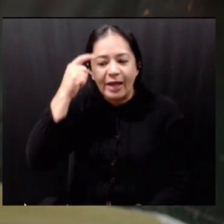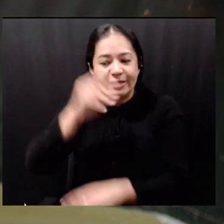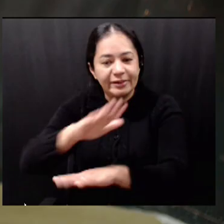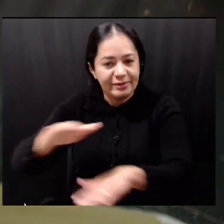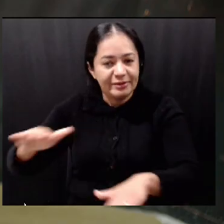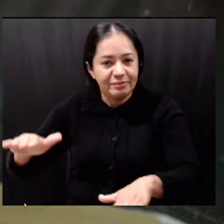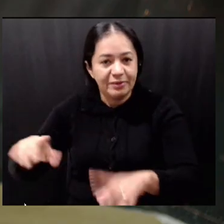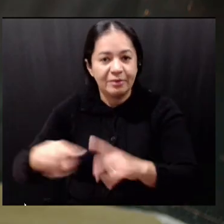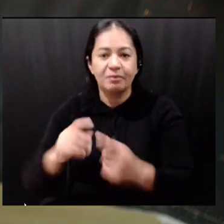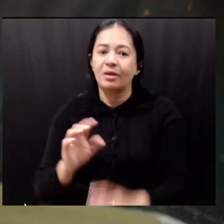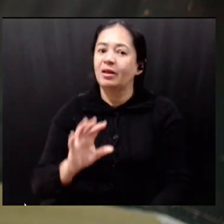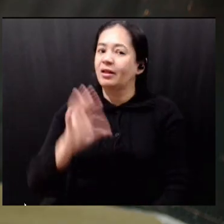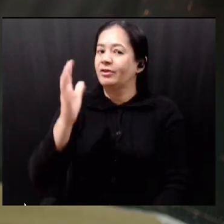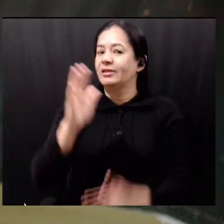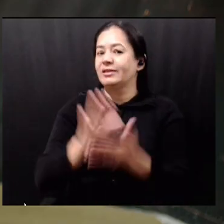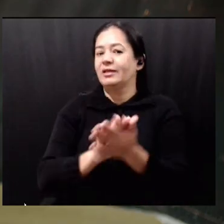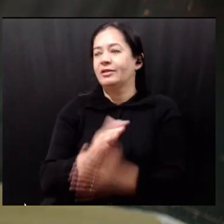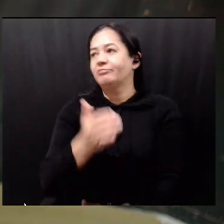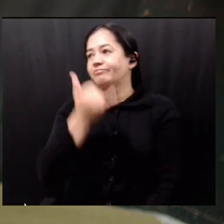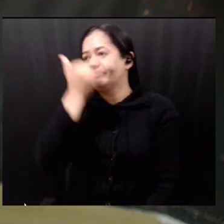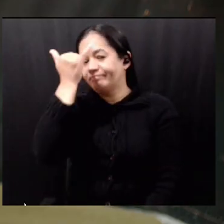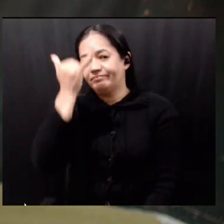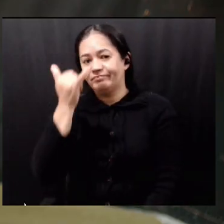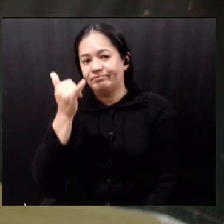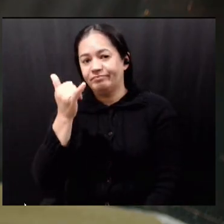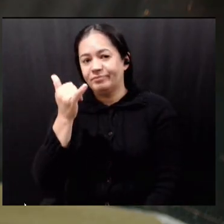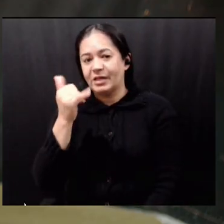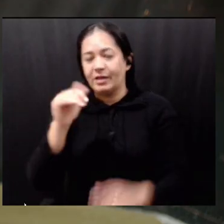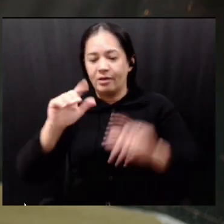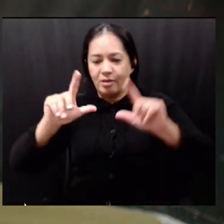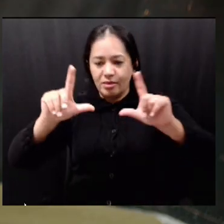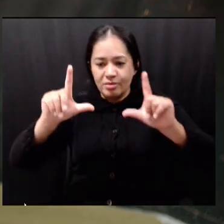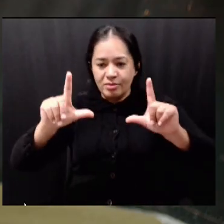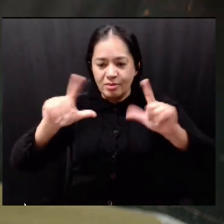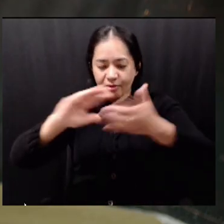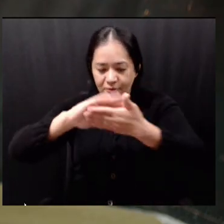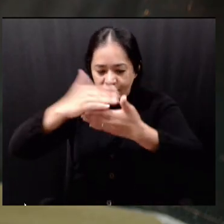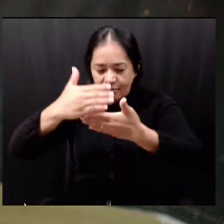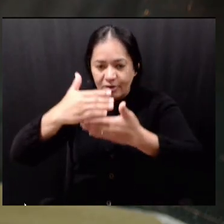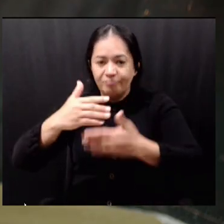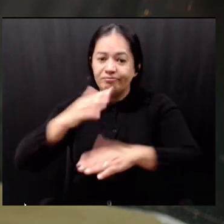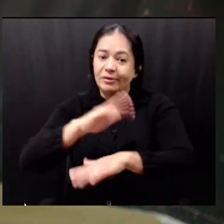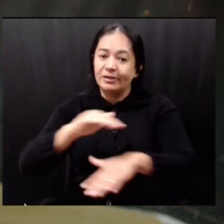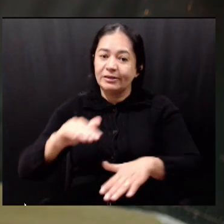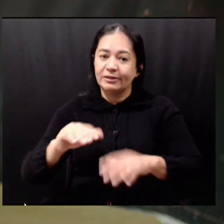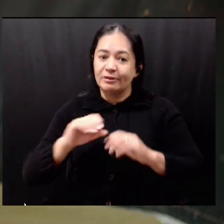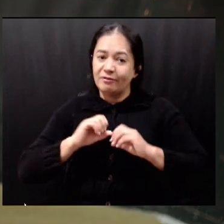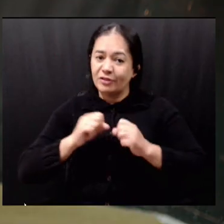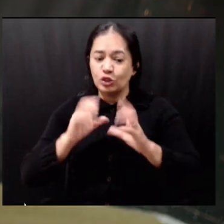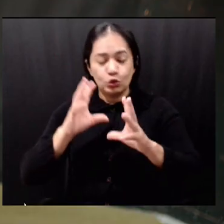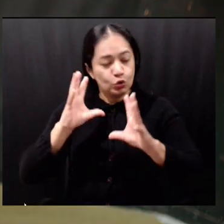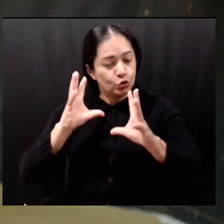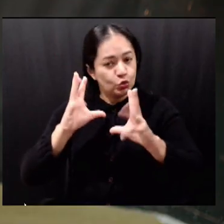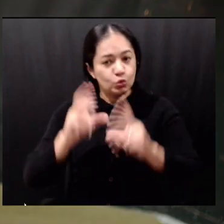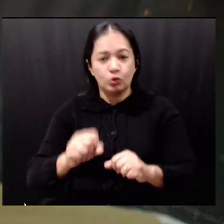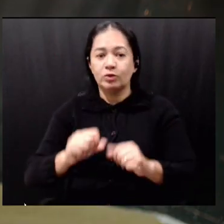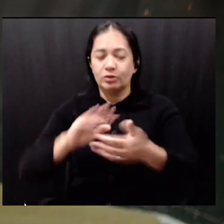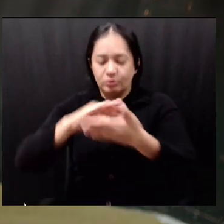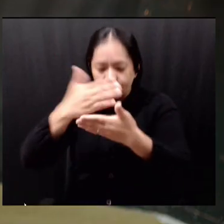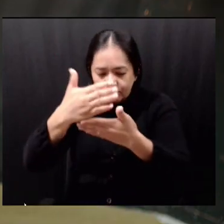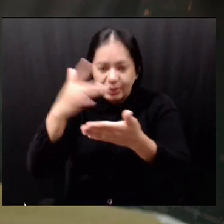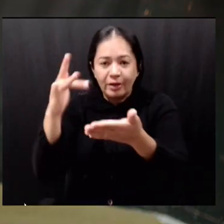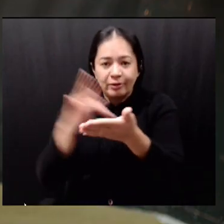vem a frustração, aí é entregue para as telas. E aí a criança vai se dedicar totalmente àquela tela lá. Então é importante a gente